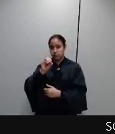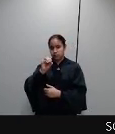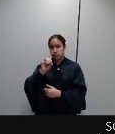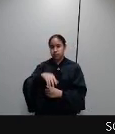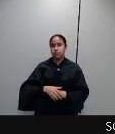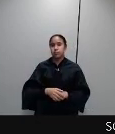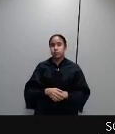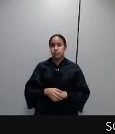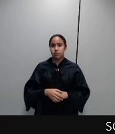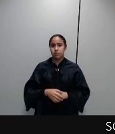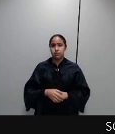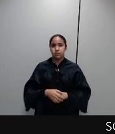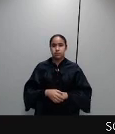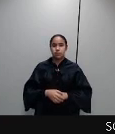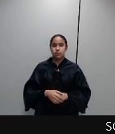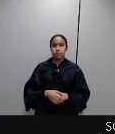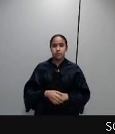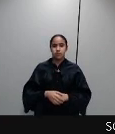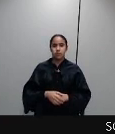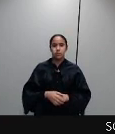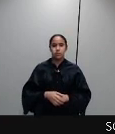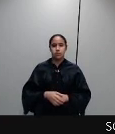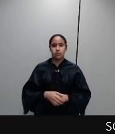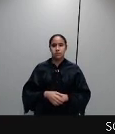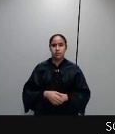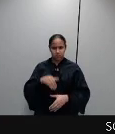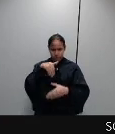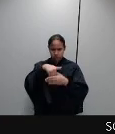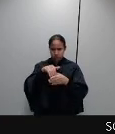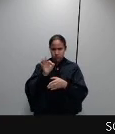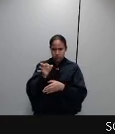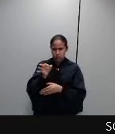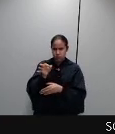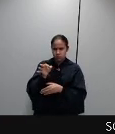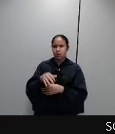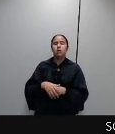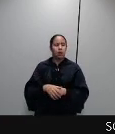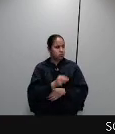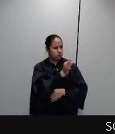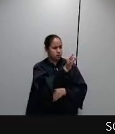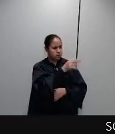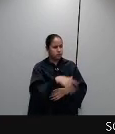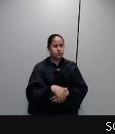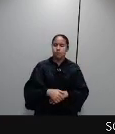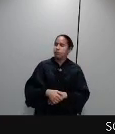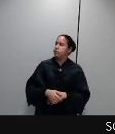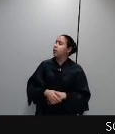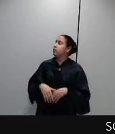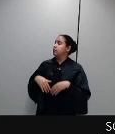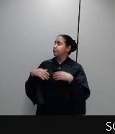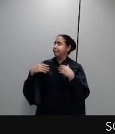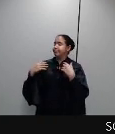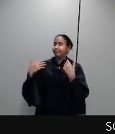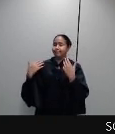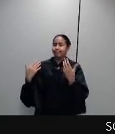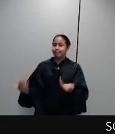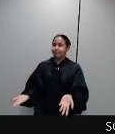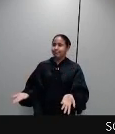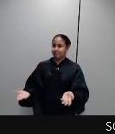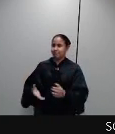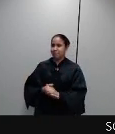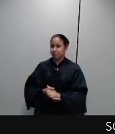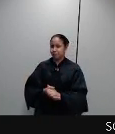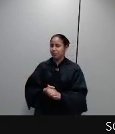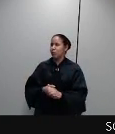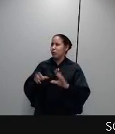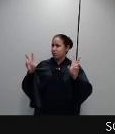é para botar né e os presidentes perfeito e tal então É o a questão